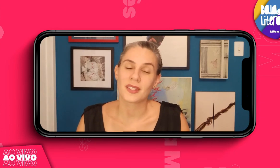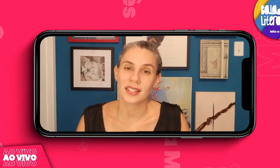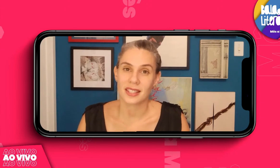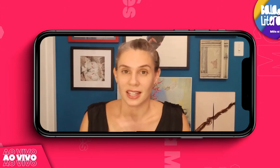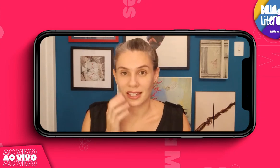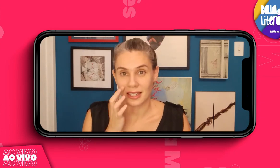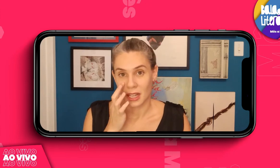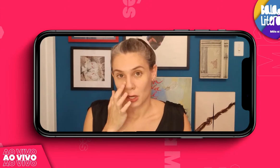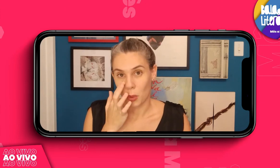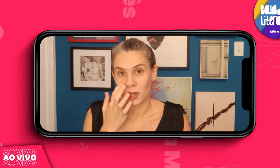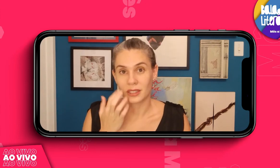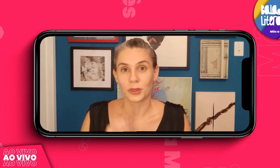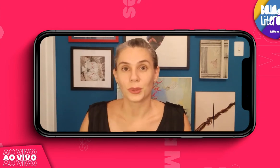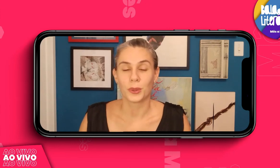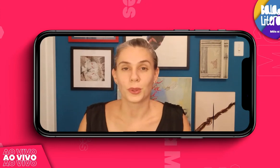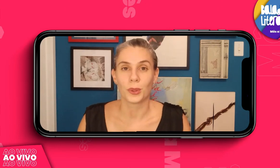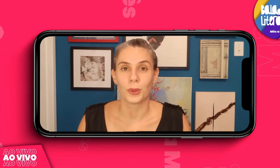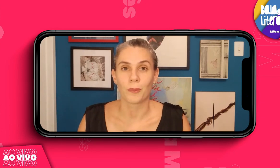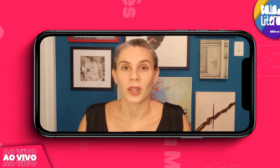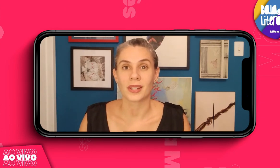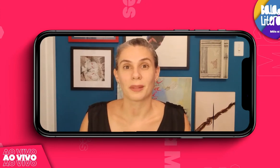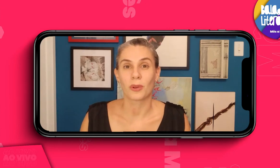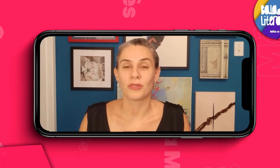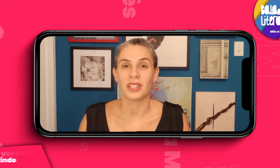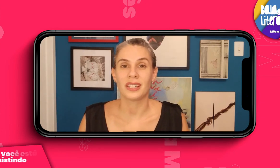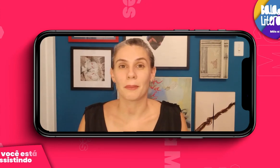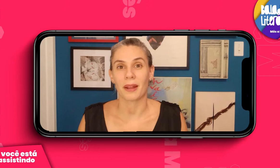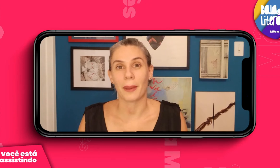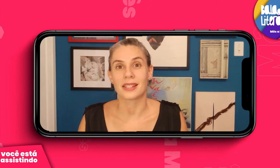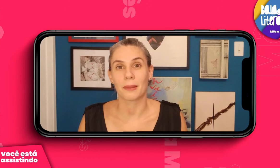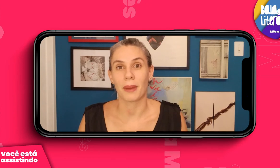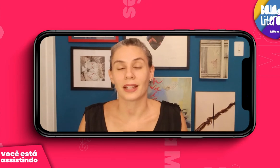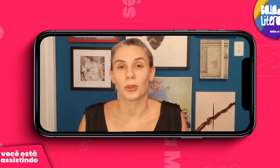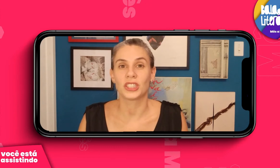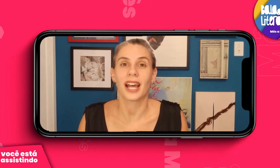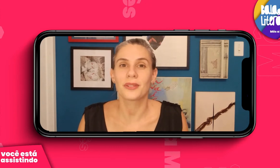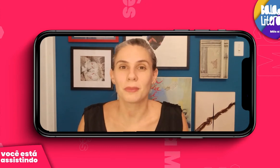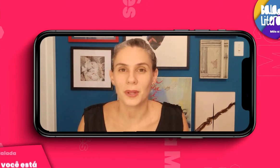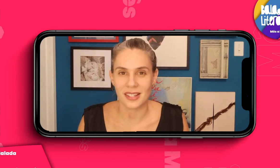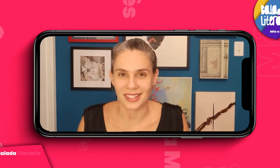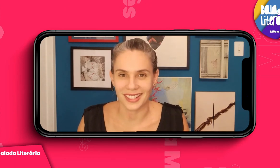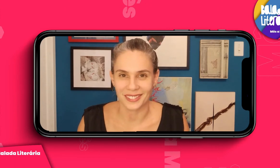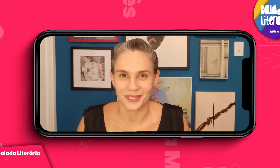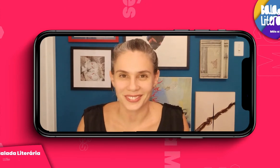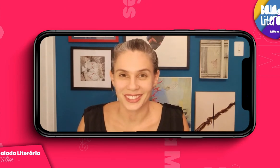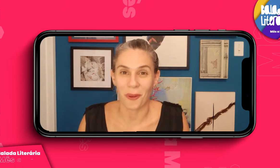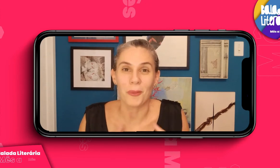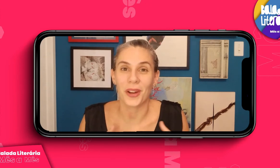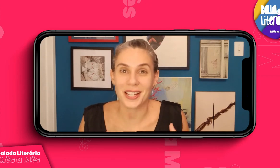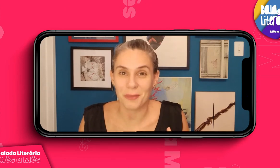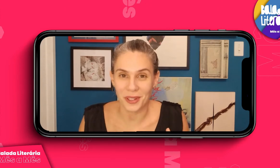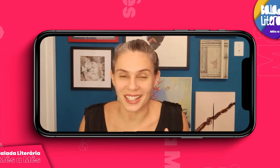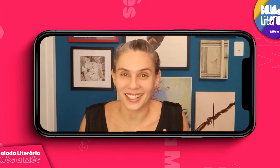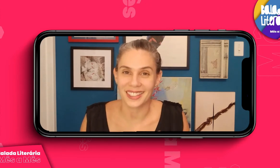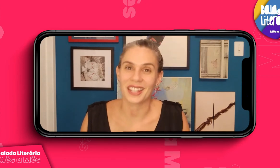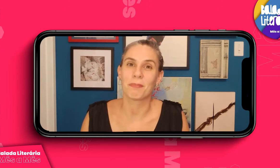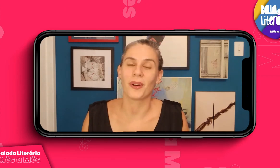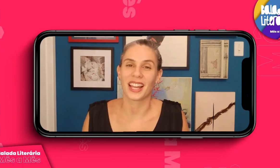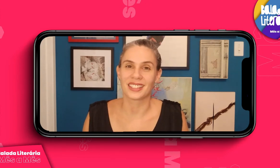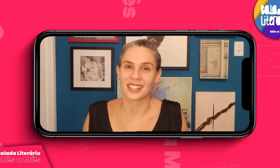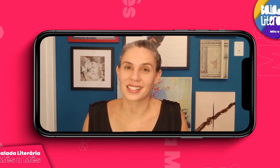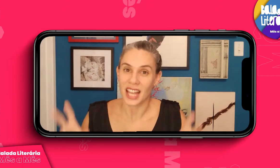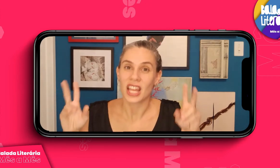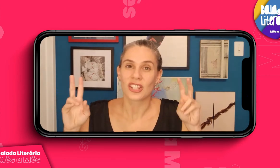foi em 2016, quando eu recebo o convite para participar do Estados em Poesia, com Moraes Moreira